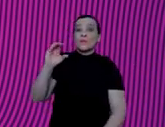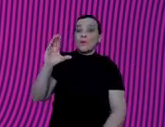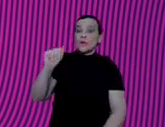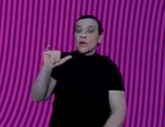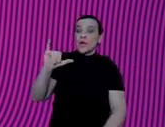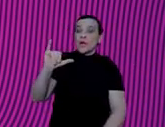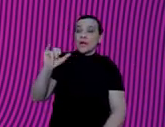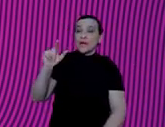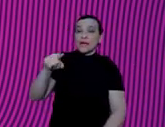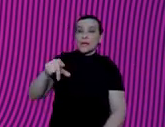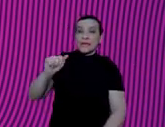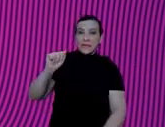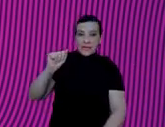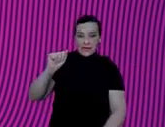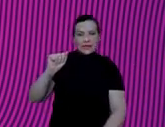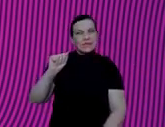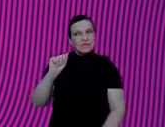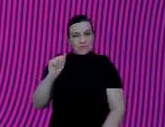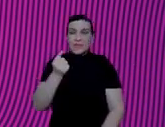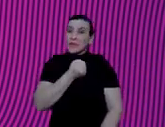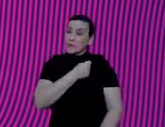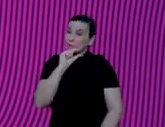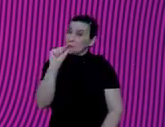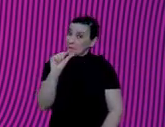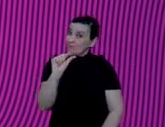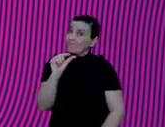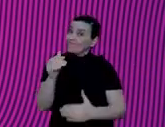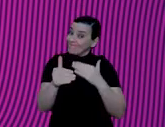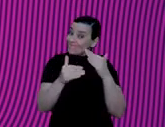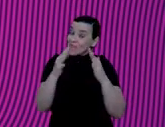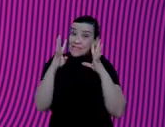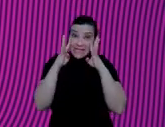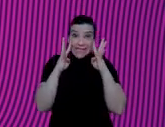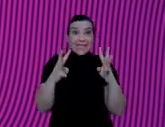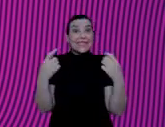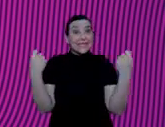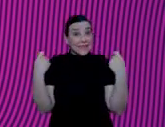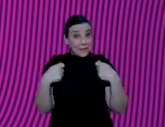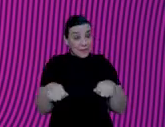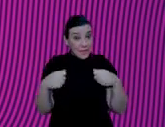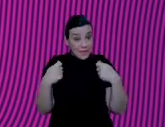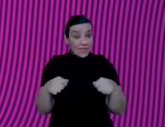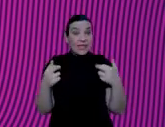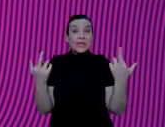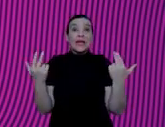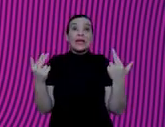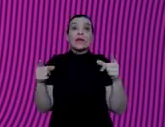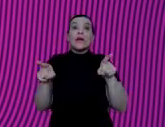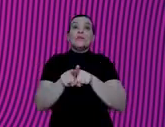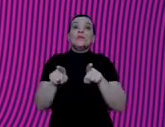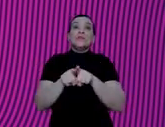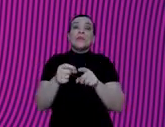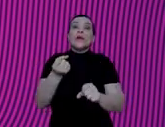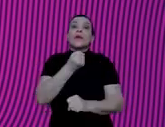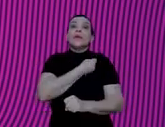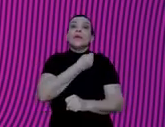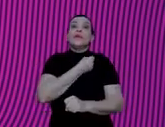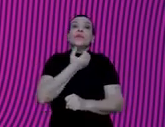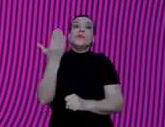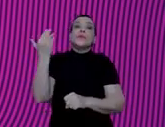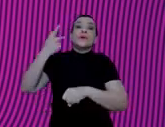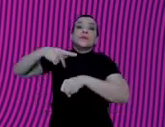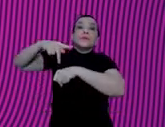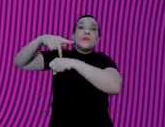mas já relevante. É semelhante ao número que se observava nos Estados Unidos da América